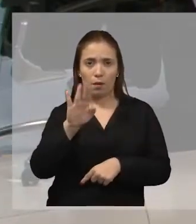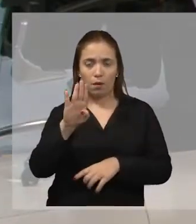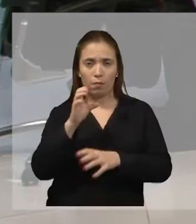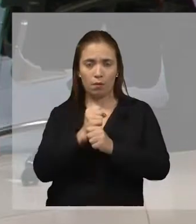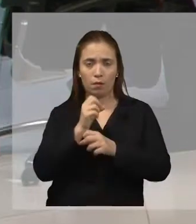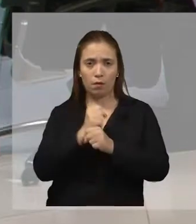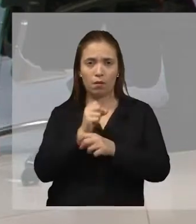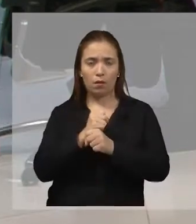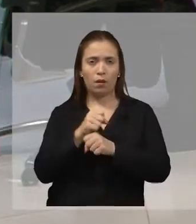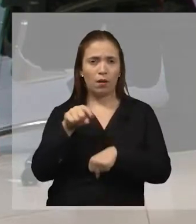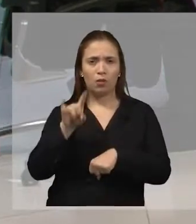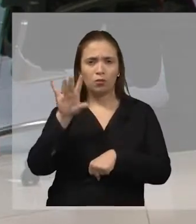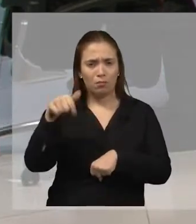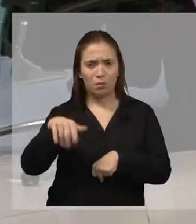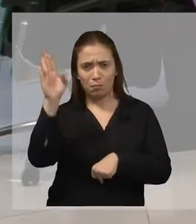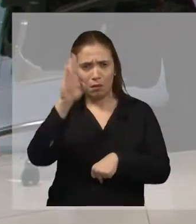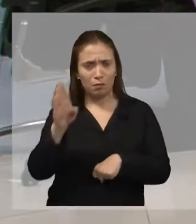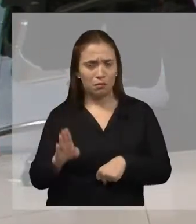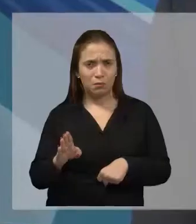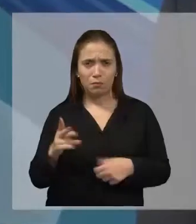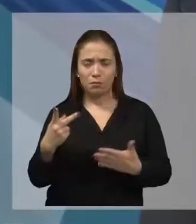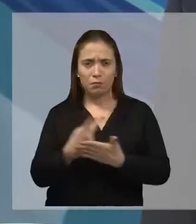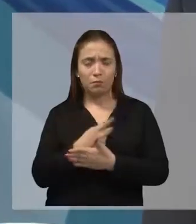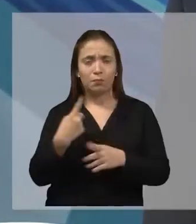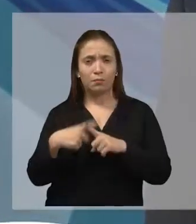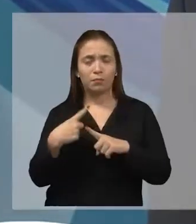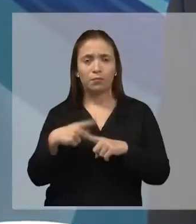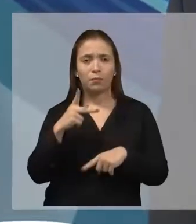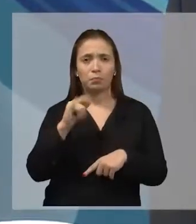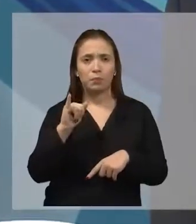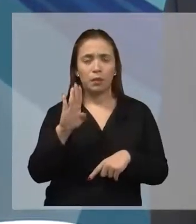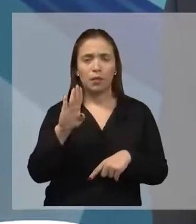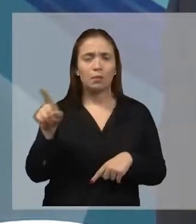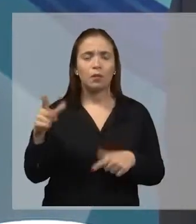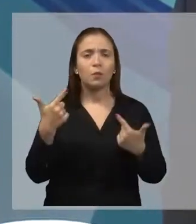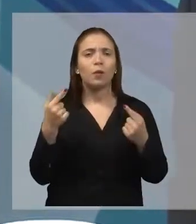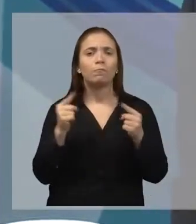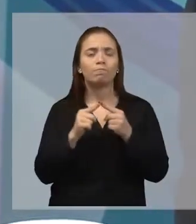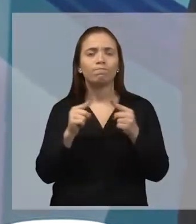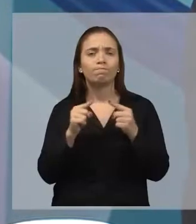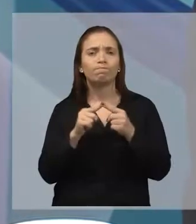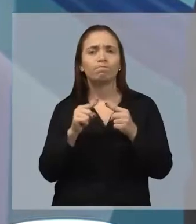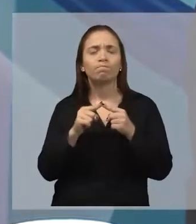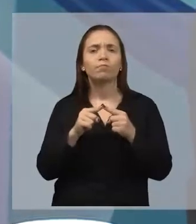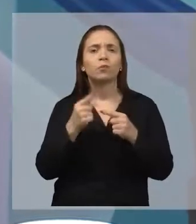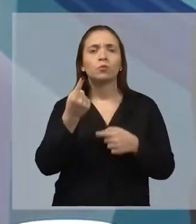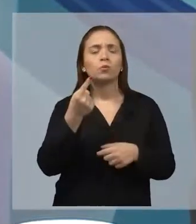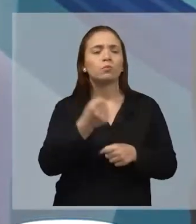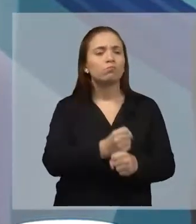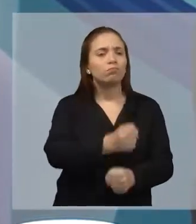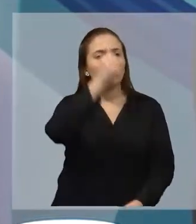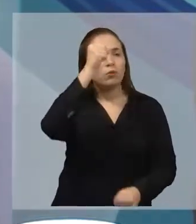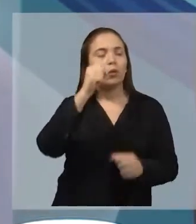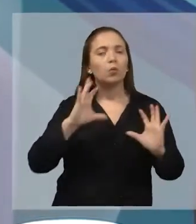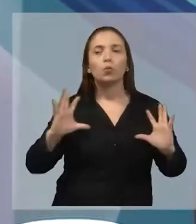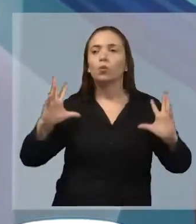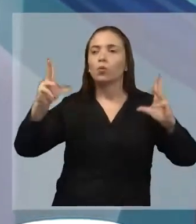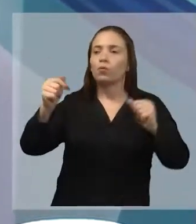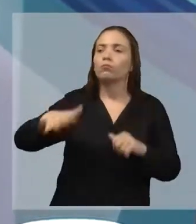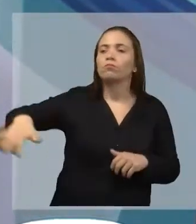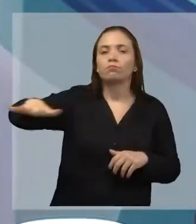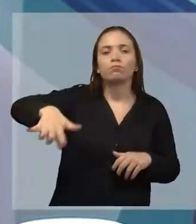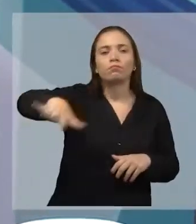recurso são 2 ou 3 bancos para interesses dos rentistas, dos quais o ministro é um. Eu acho que isso tem que ser colocado. O ministro é rentista, o ministro da